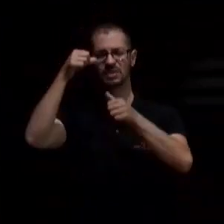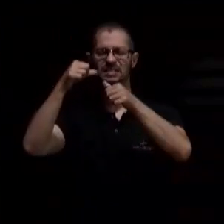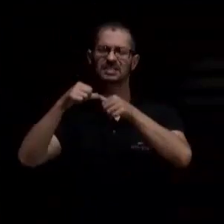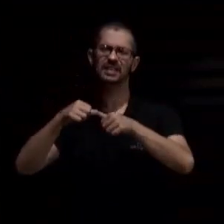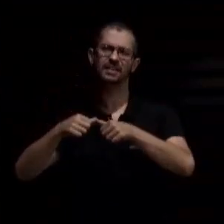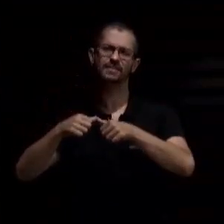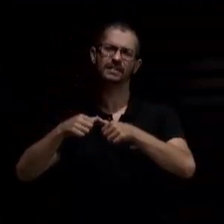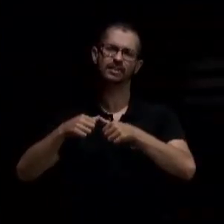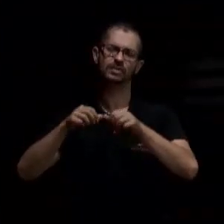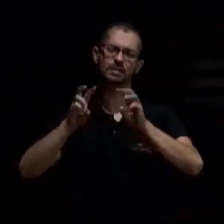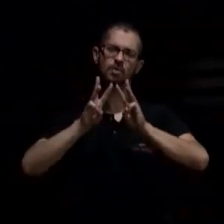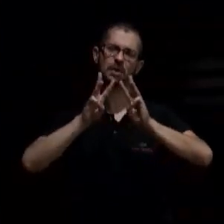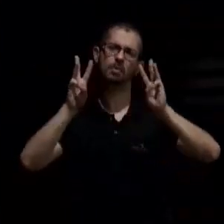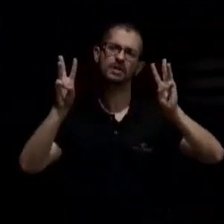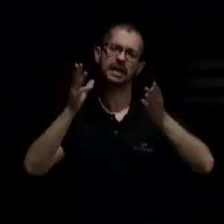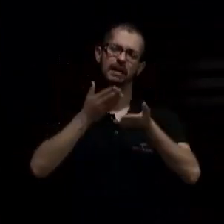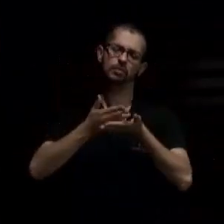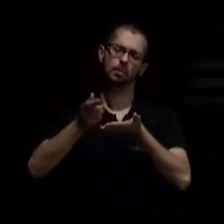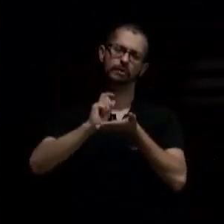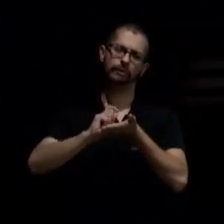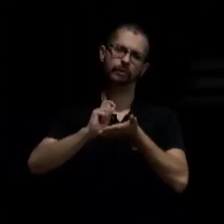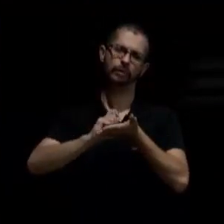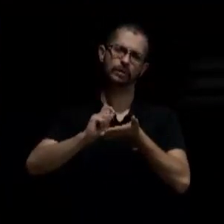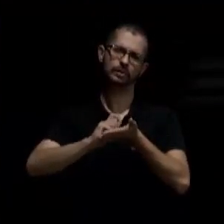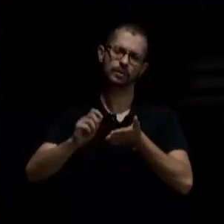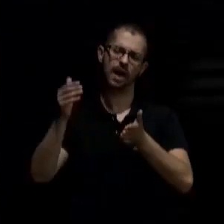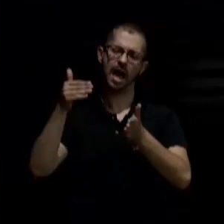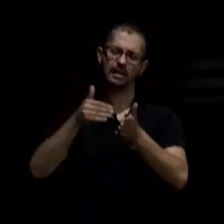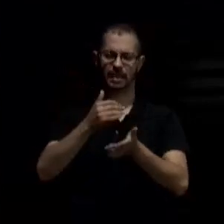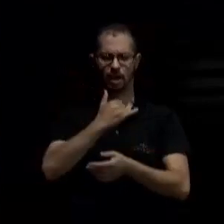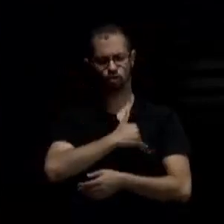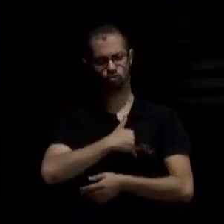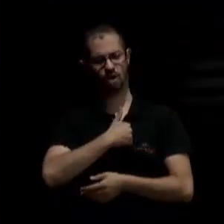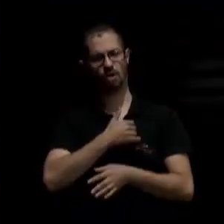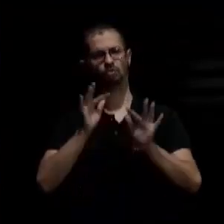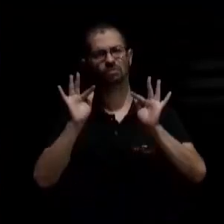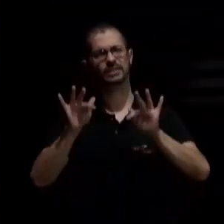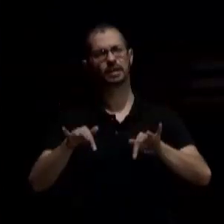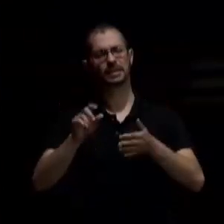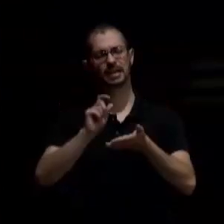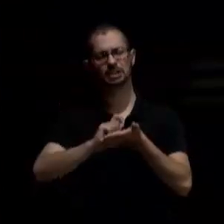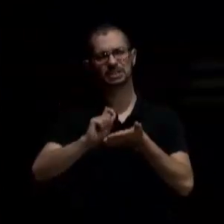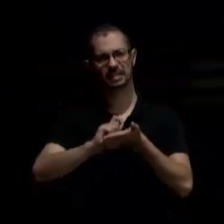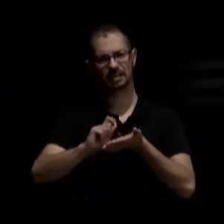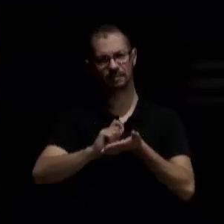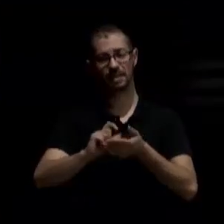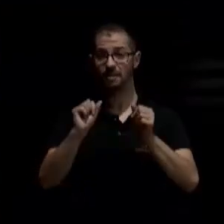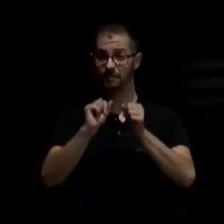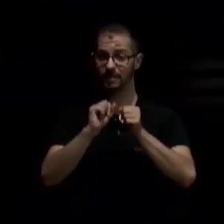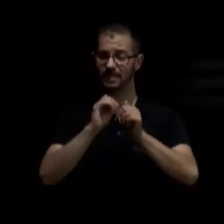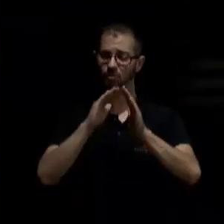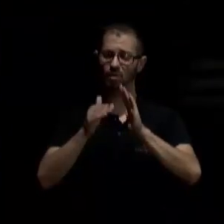em que Moisés começou a escrever, até João terminar de escrever, fazendo com que toda